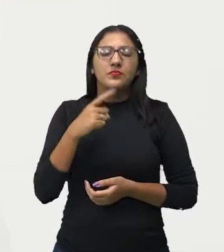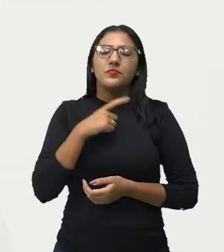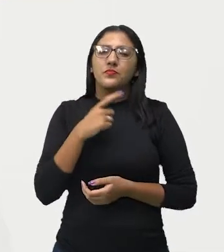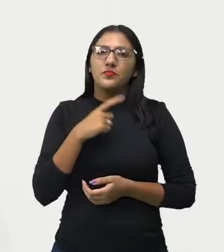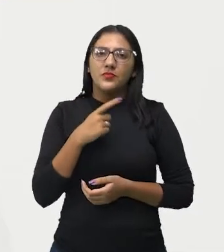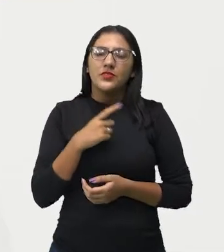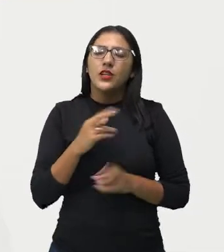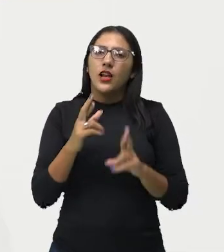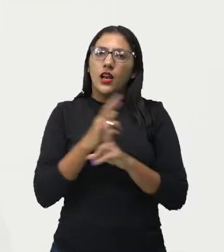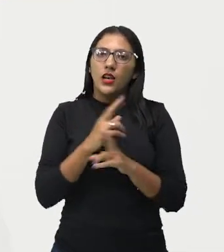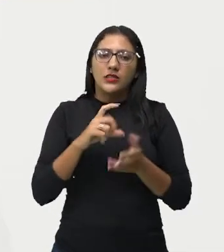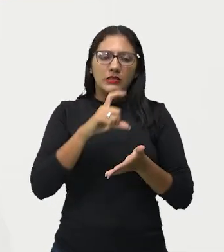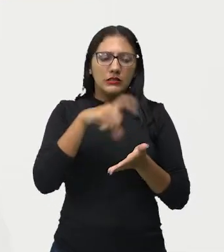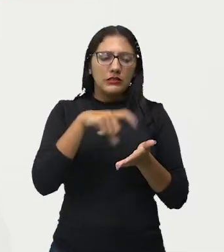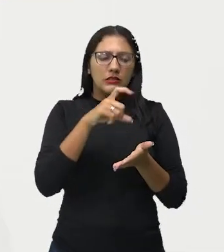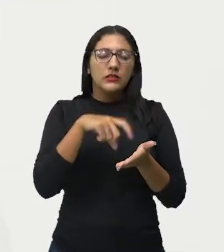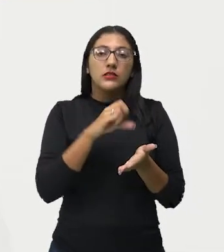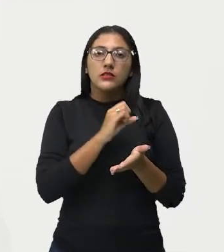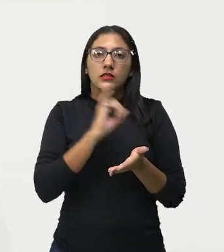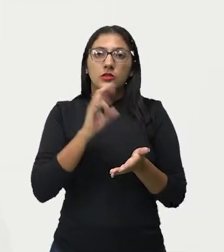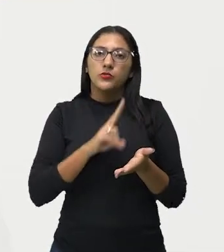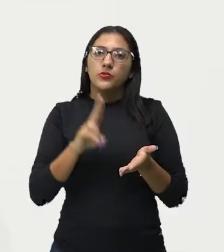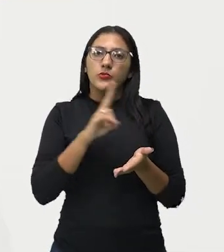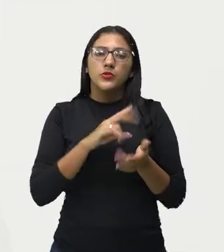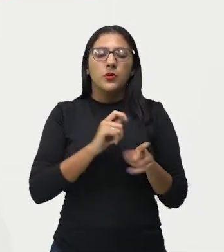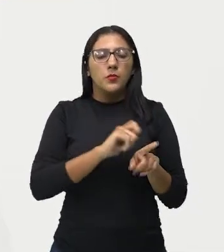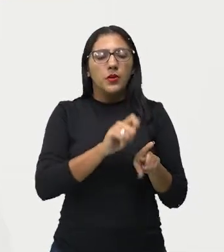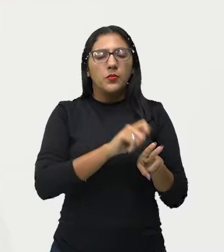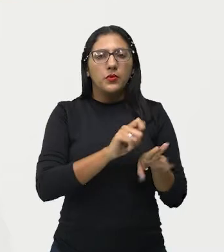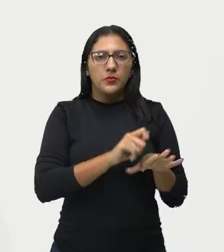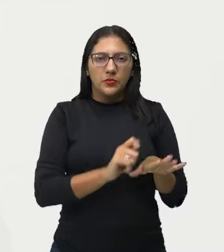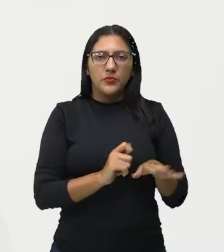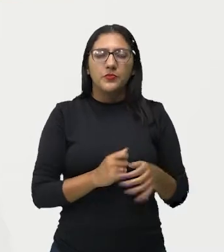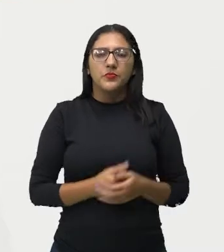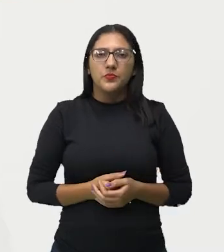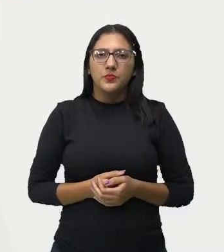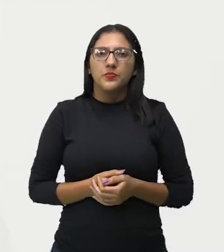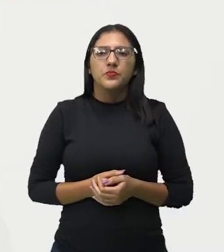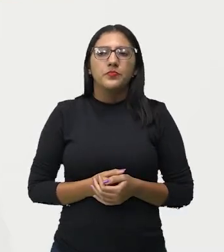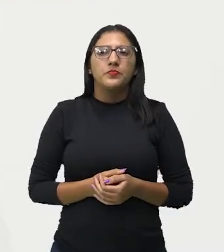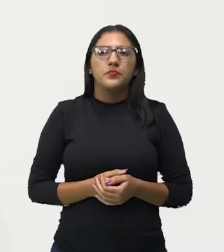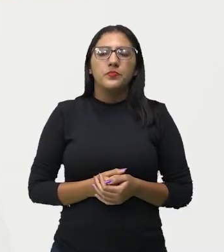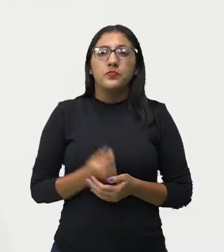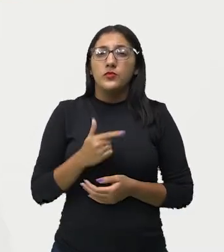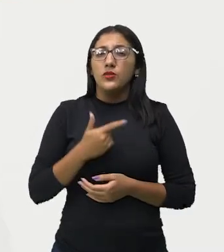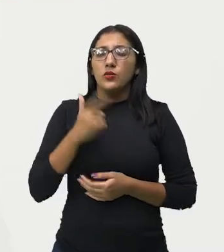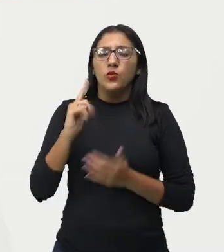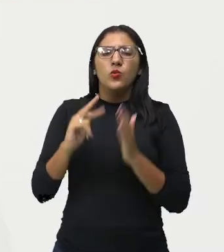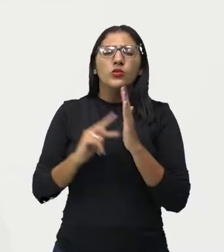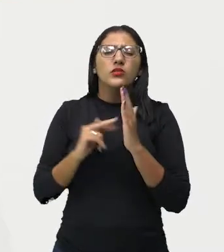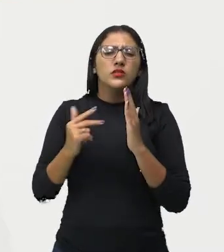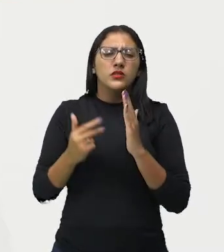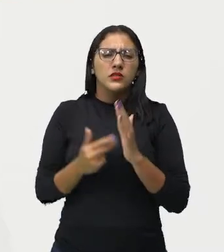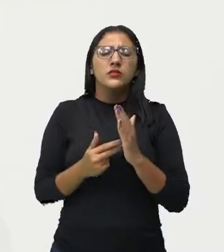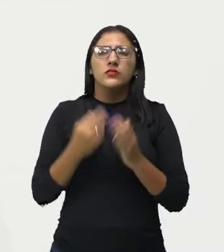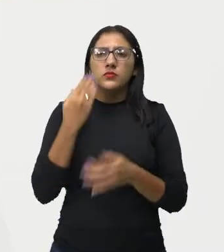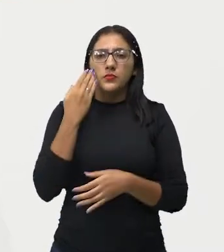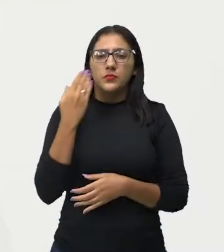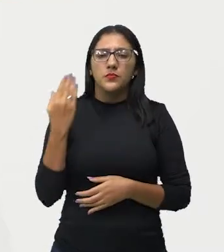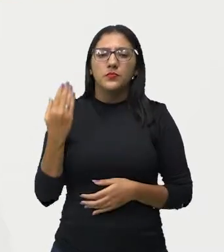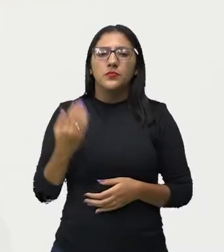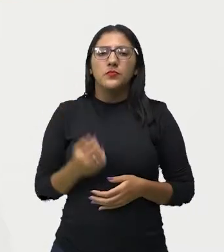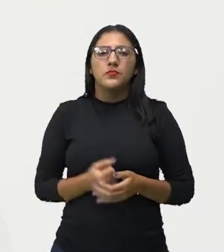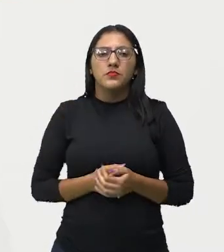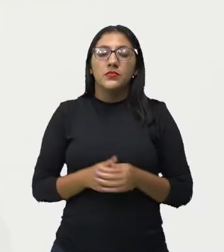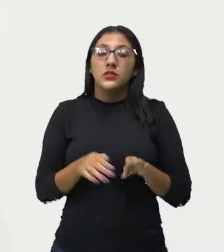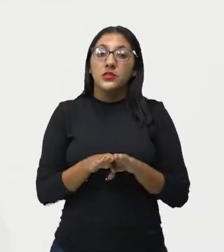incluso ali, juros quando a gente compra parcelado, tá bom? Um outro significado, alunos, para juro, é